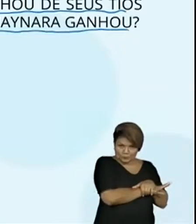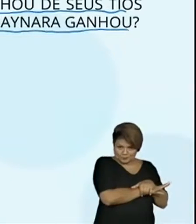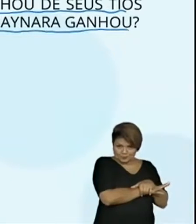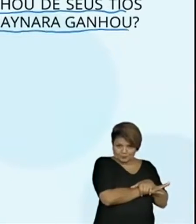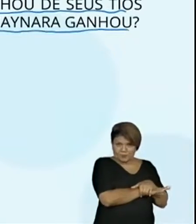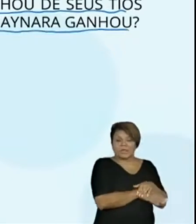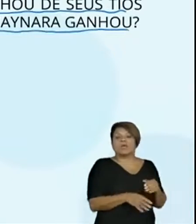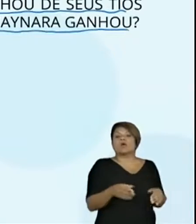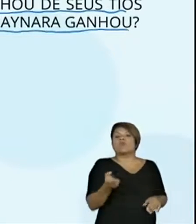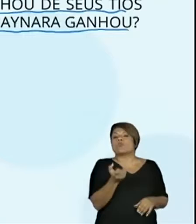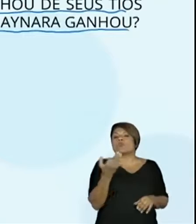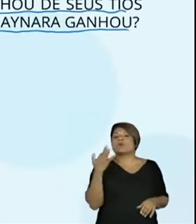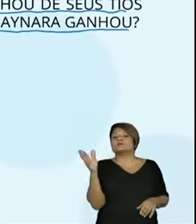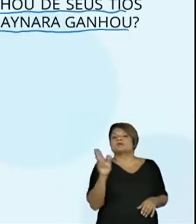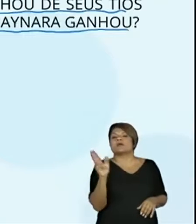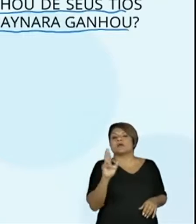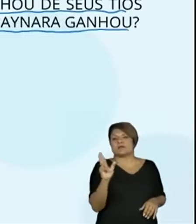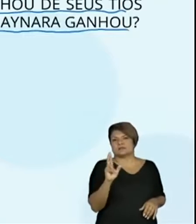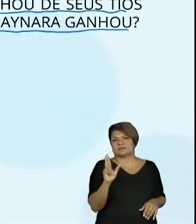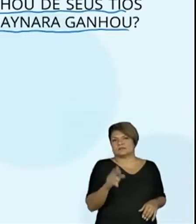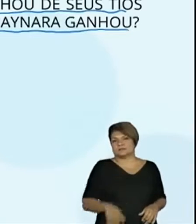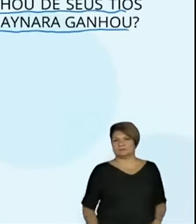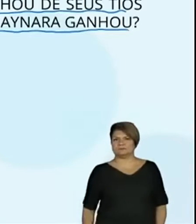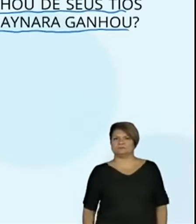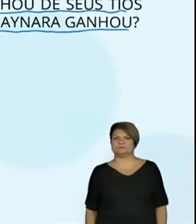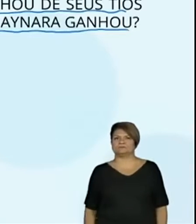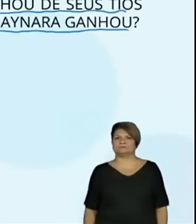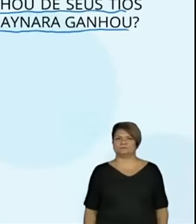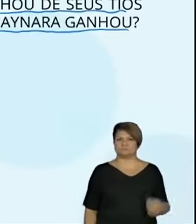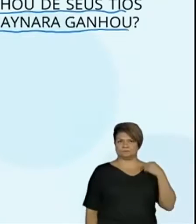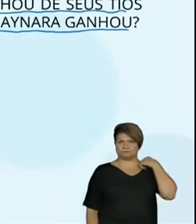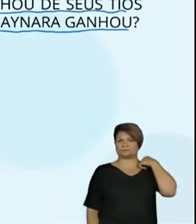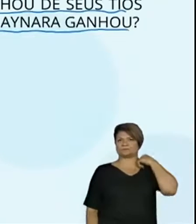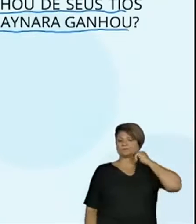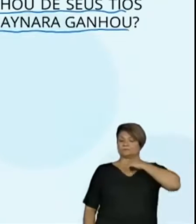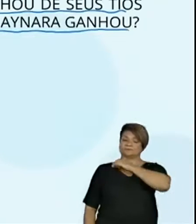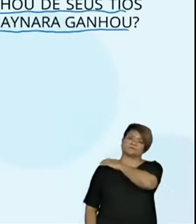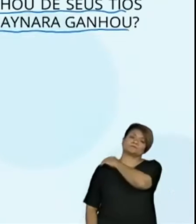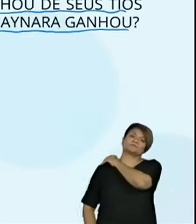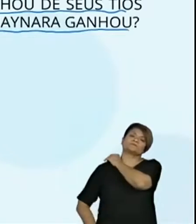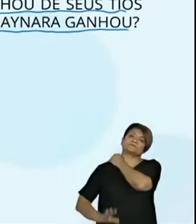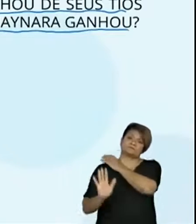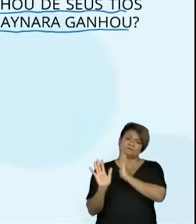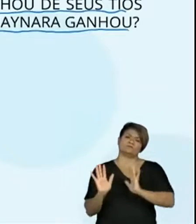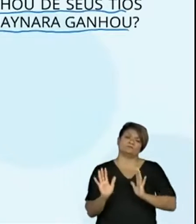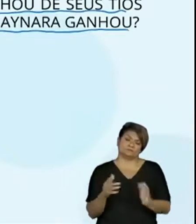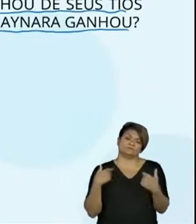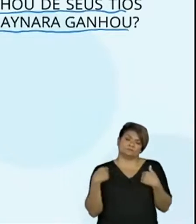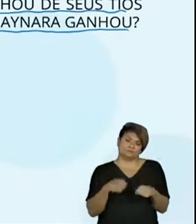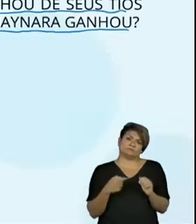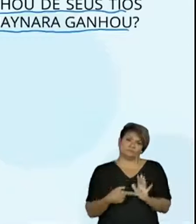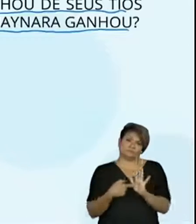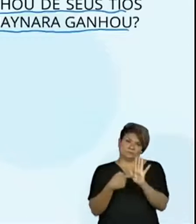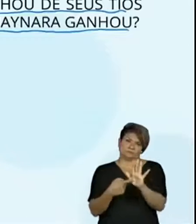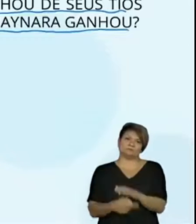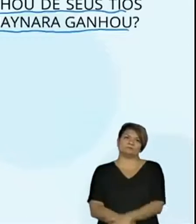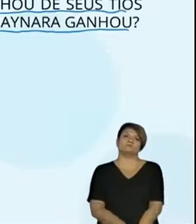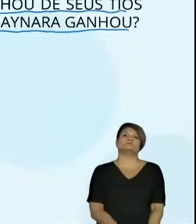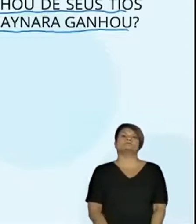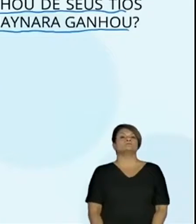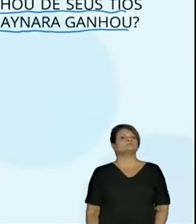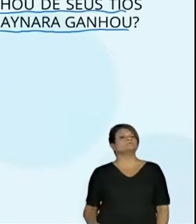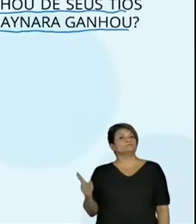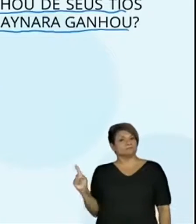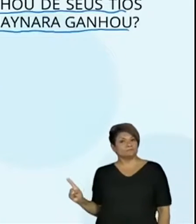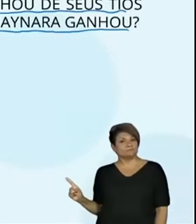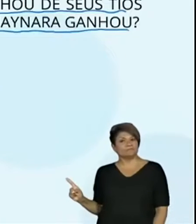ganhou? Eu tenho uma situação que ela ganhou cédulas no aniversário. Agora, eu preciso apresentar elas para vocês. Olha só.